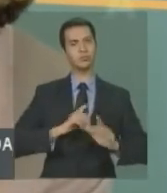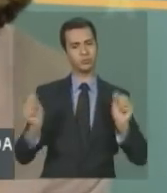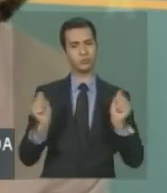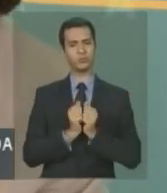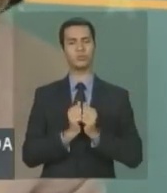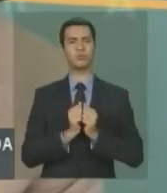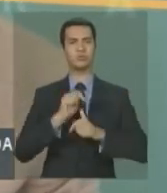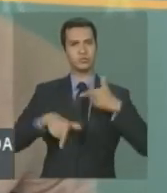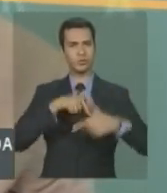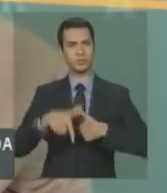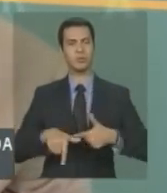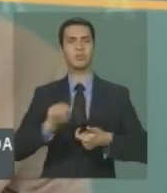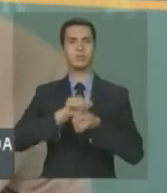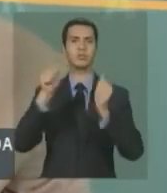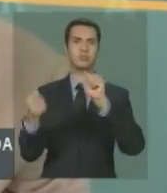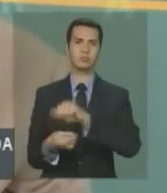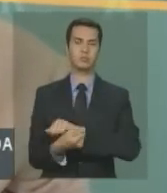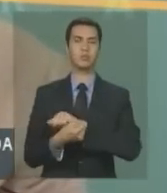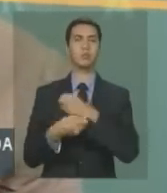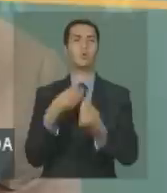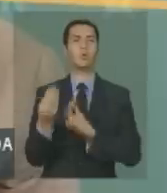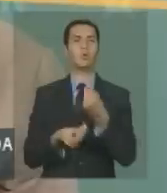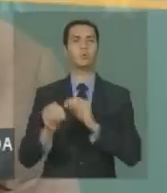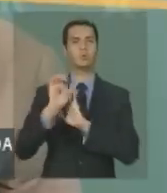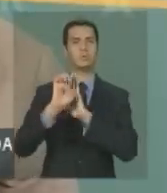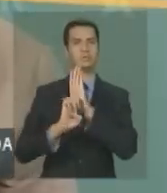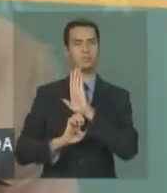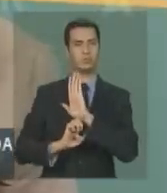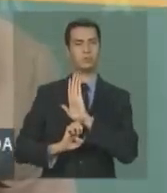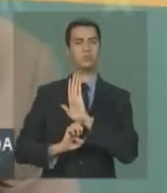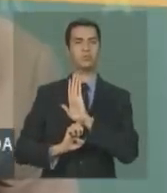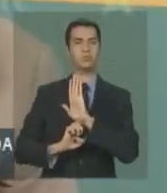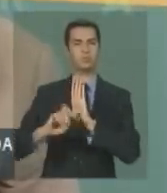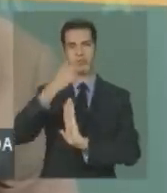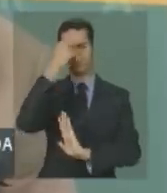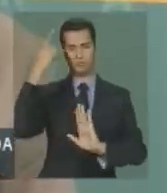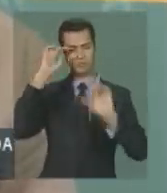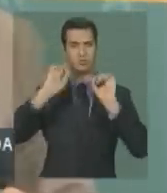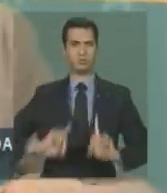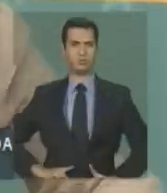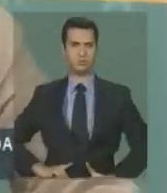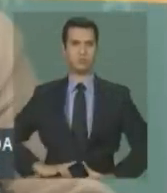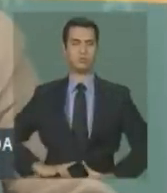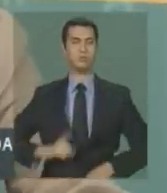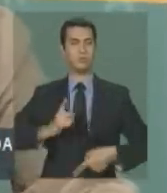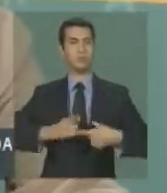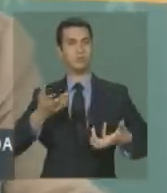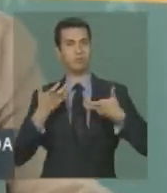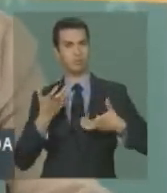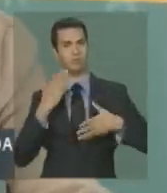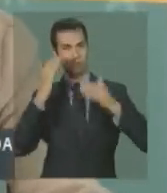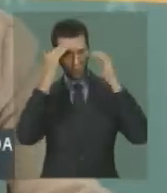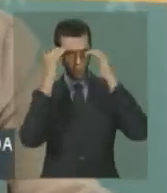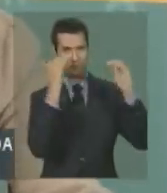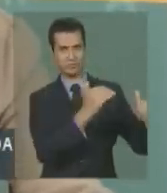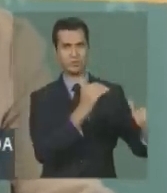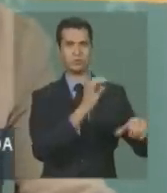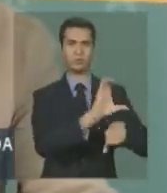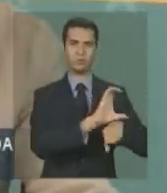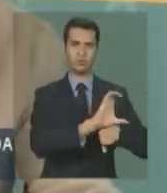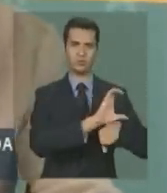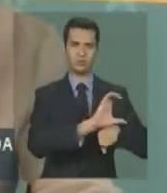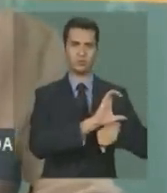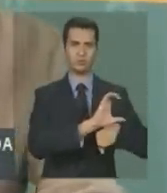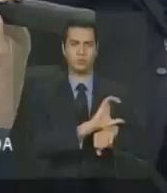o projeto de lei sobre o estatuto da pessoa com deficiência para responder às medidas constitucionais no âmbito infra eh